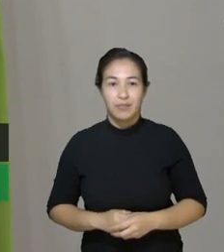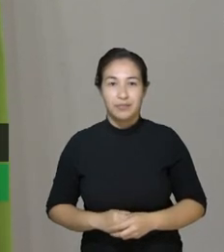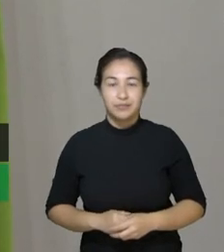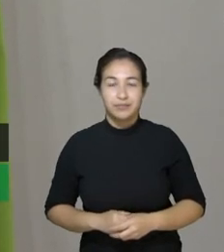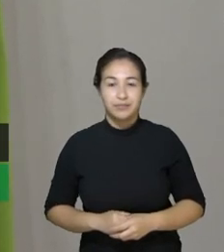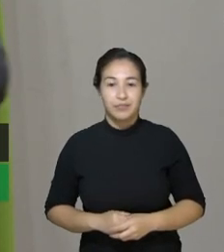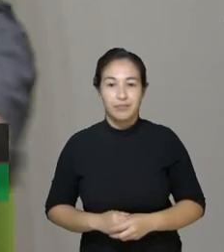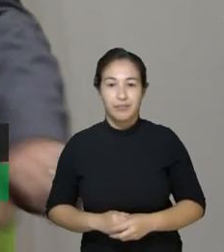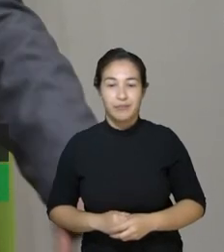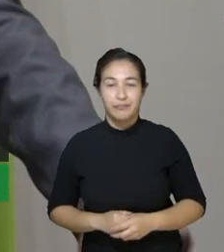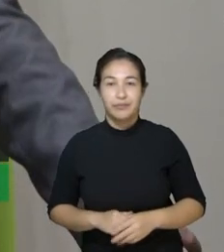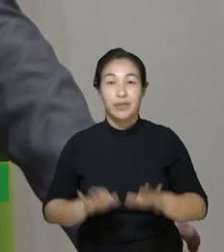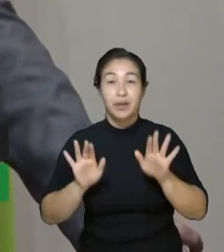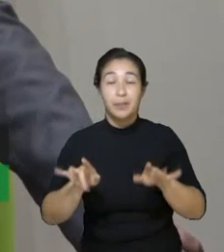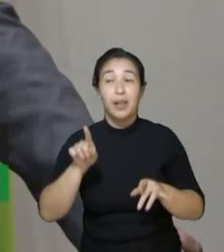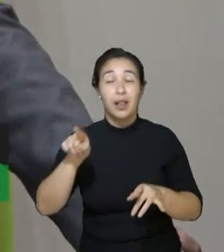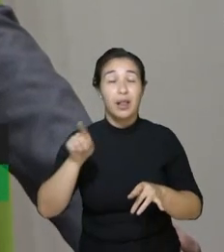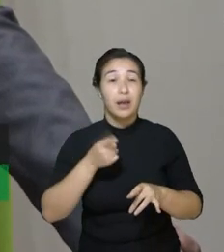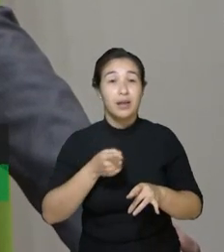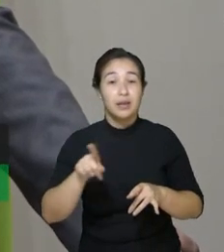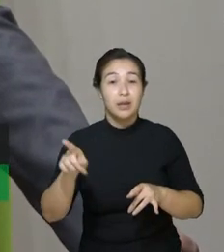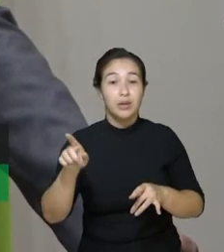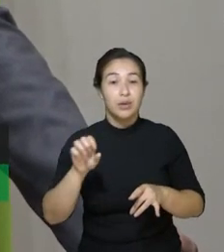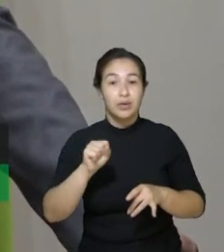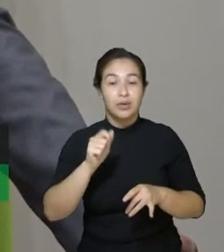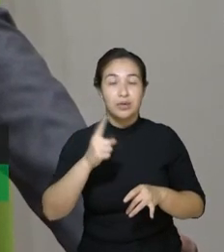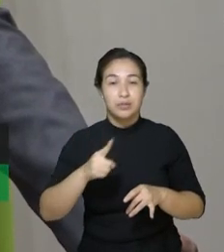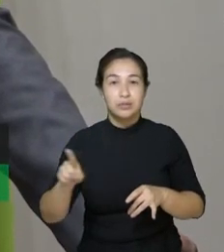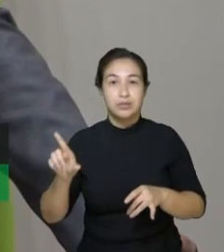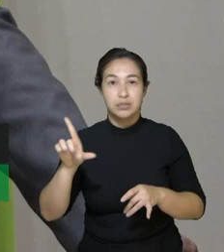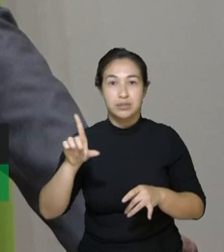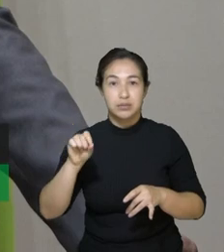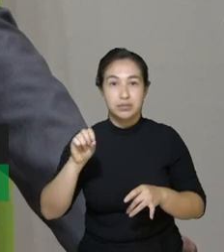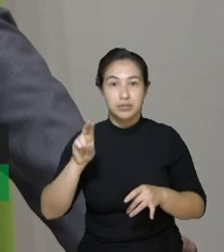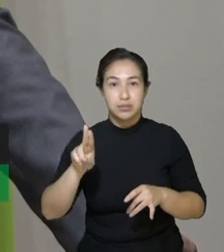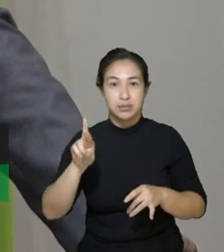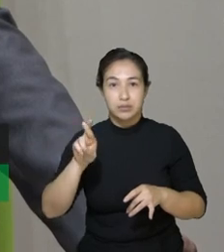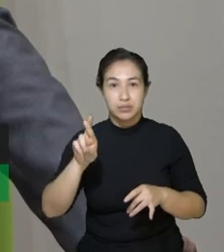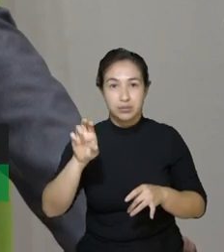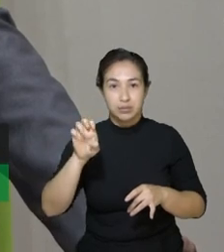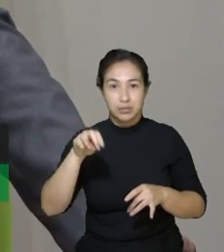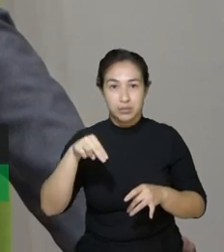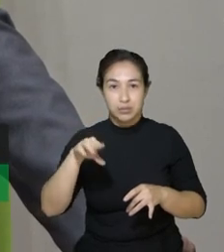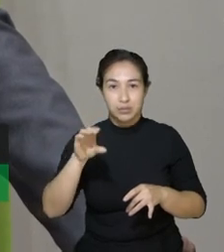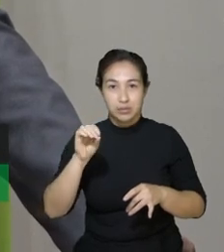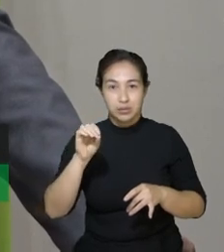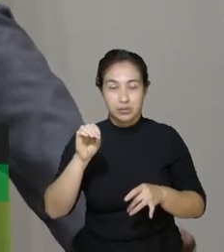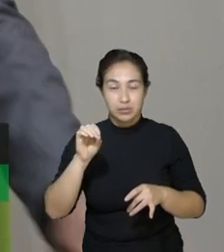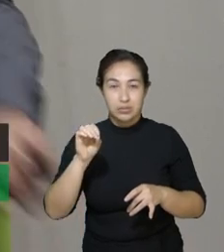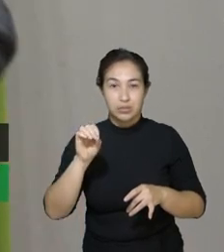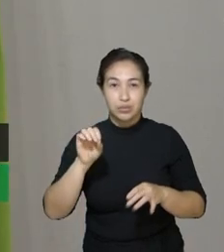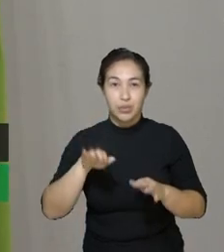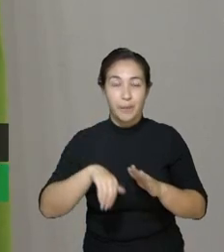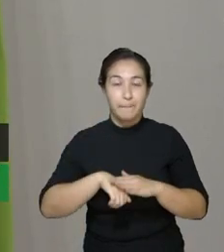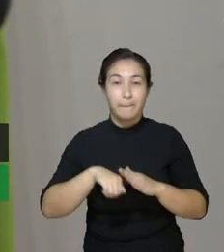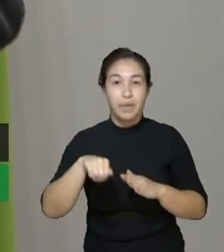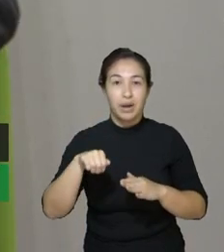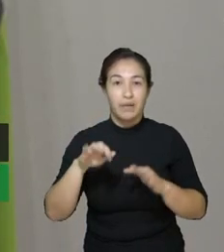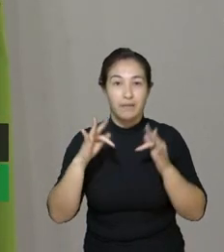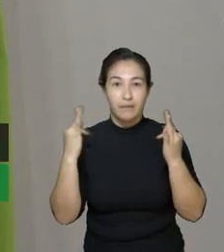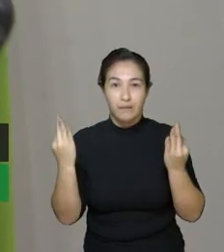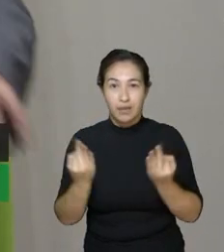Mas vindo lá do interior de São Lourenço, deputado Mauro, que é mais familiar,